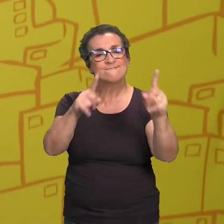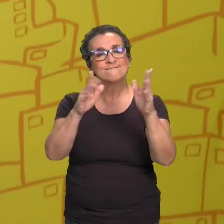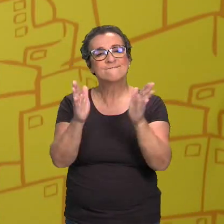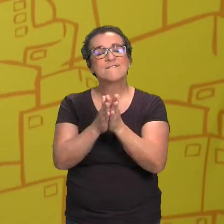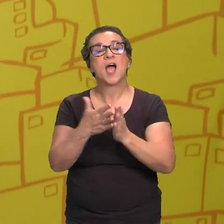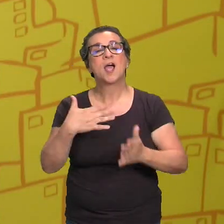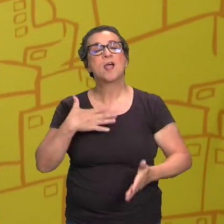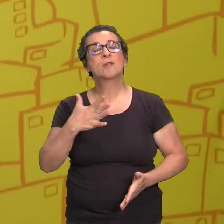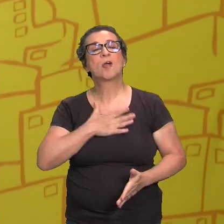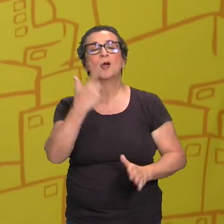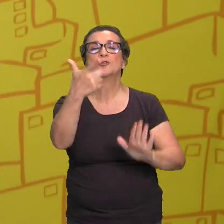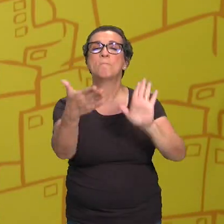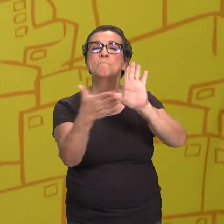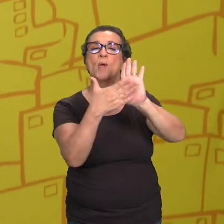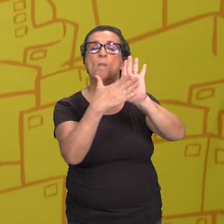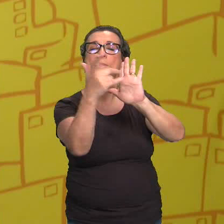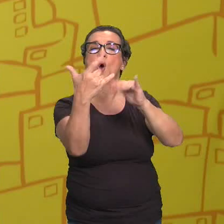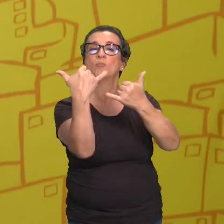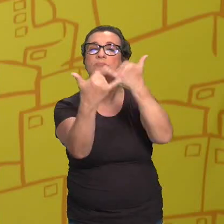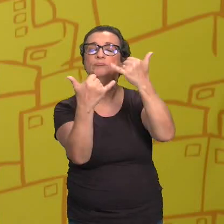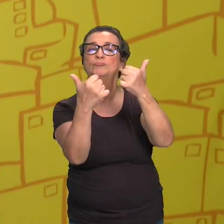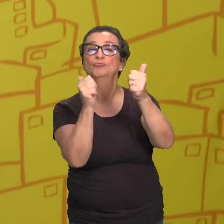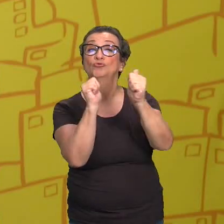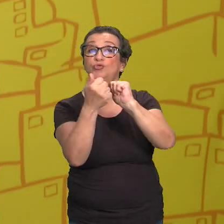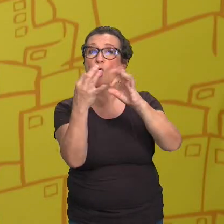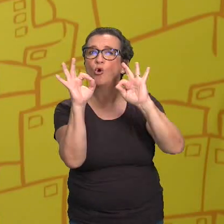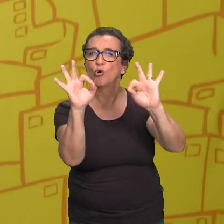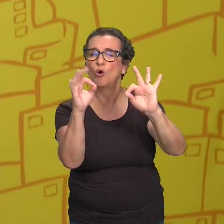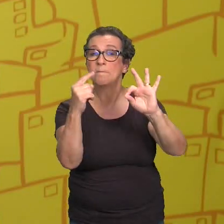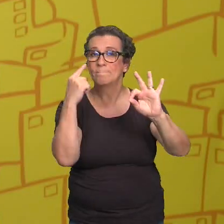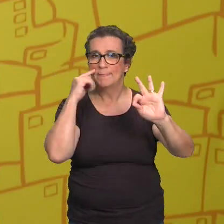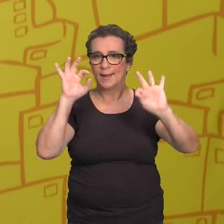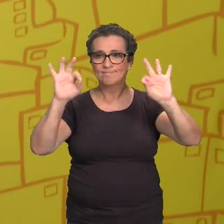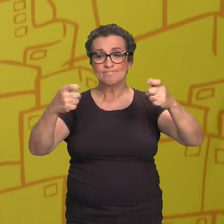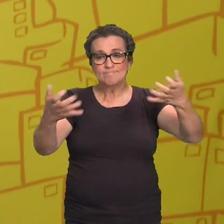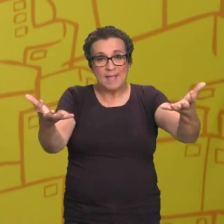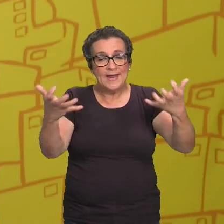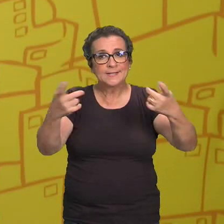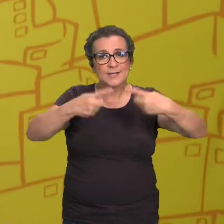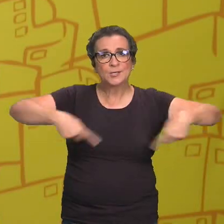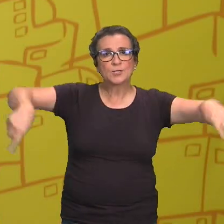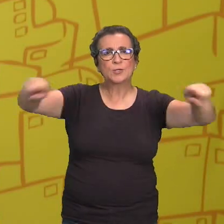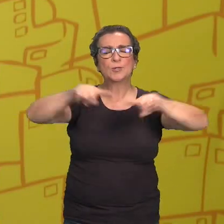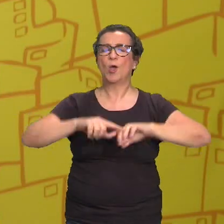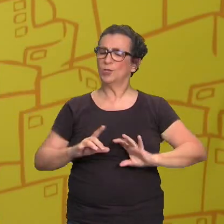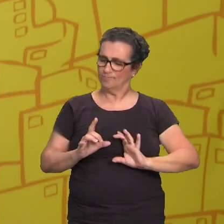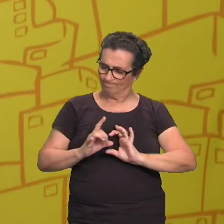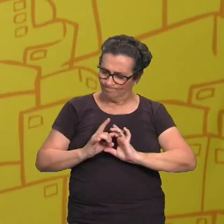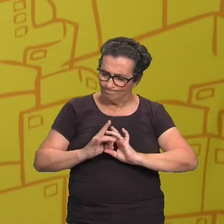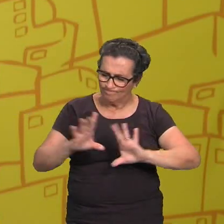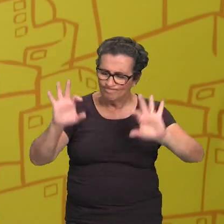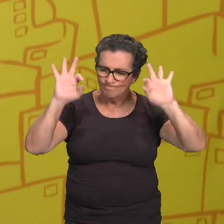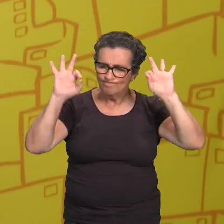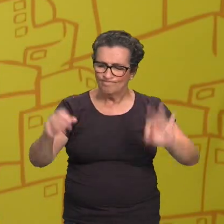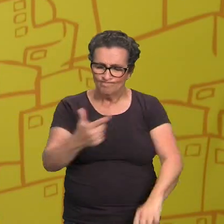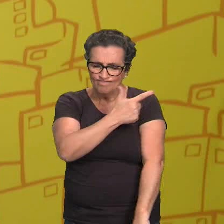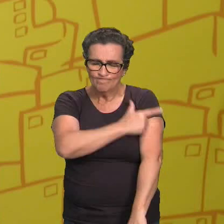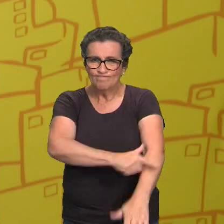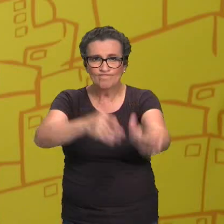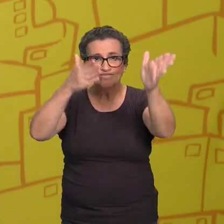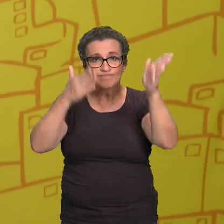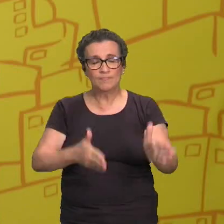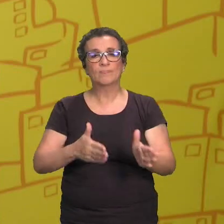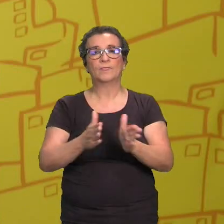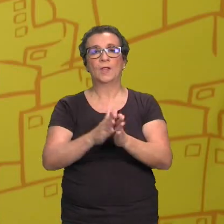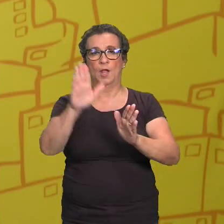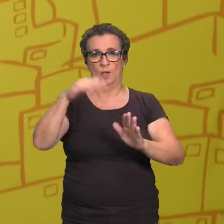gostaria de lhes propor um jogo que, para funcionar bem, exige de nós absoluta lealdade. Eu vou dividir o quadro